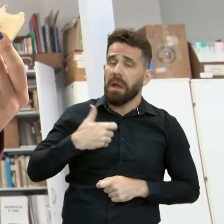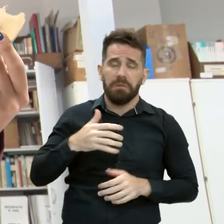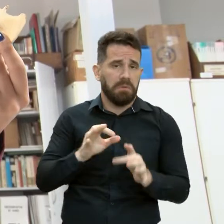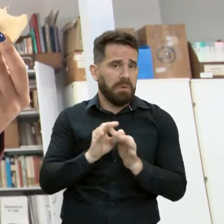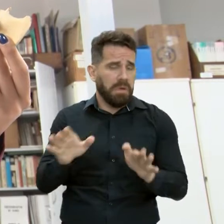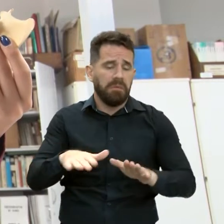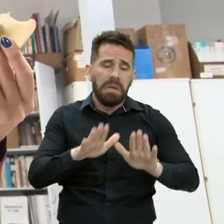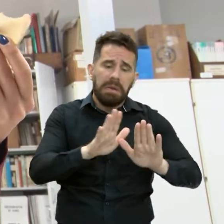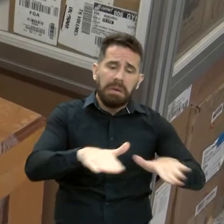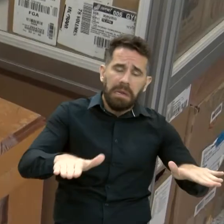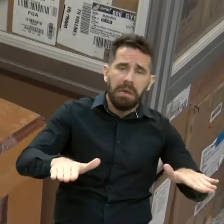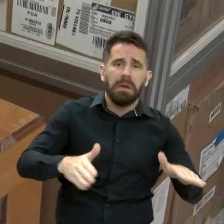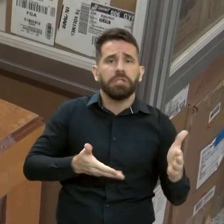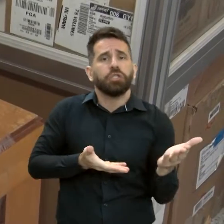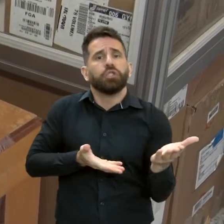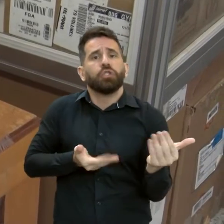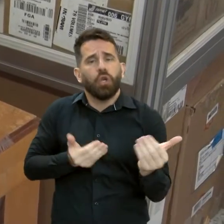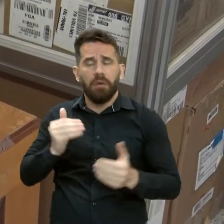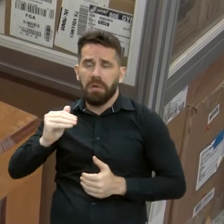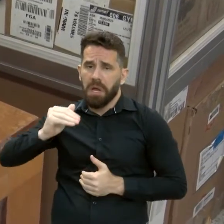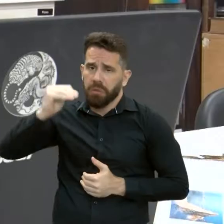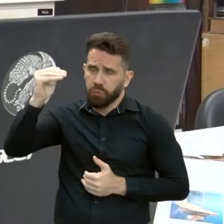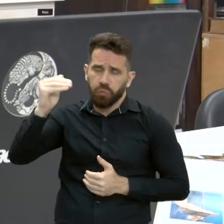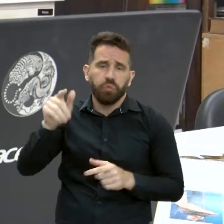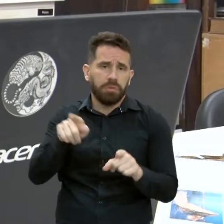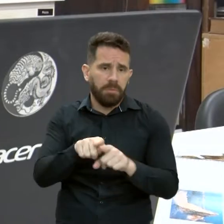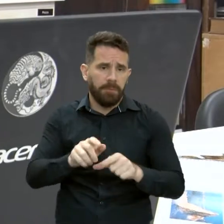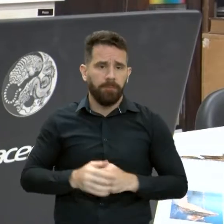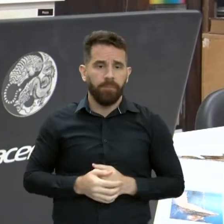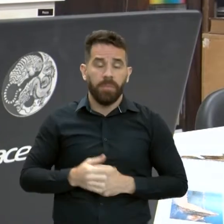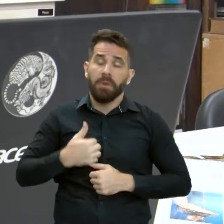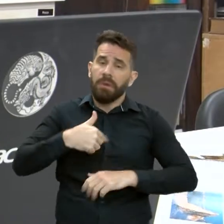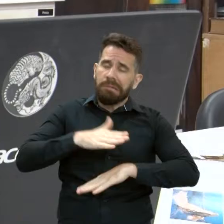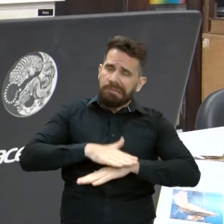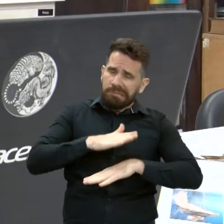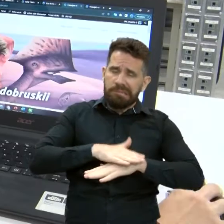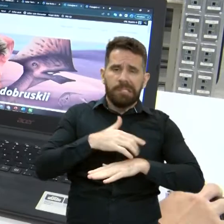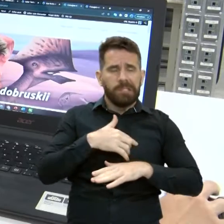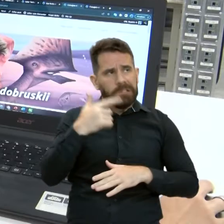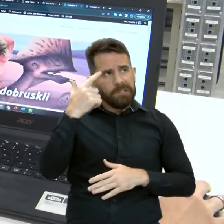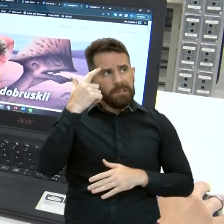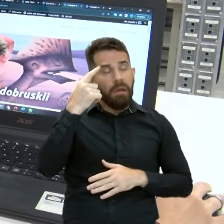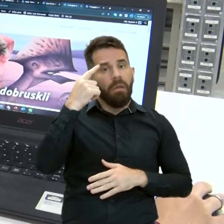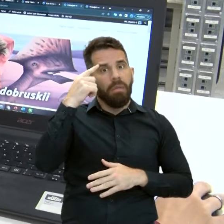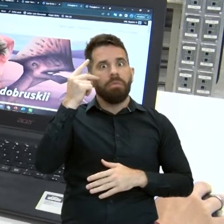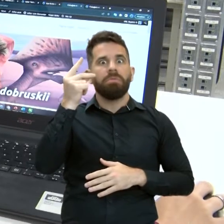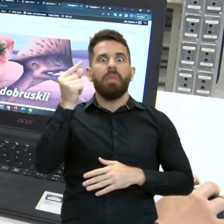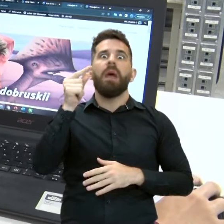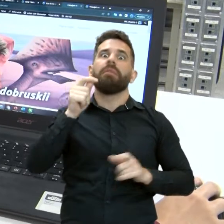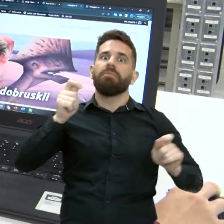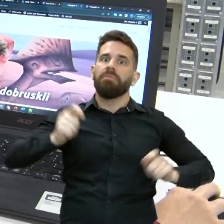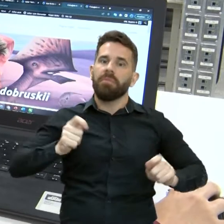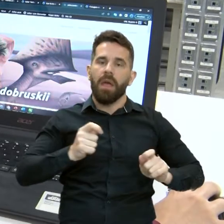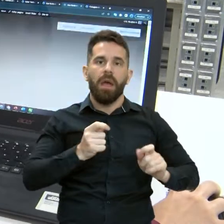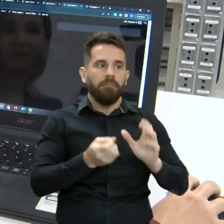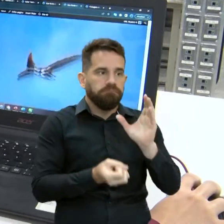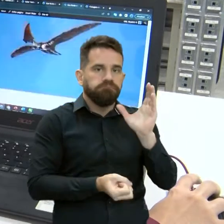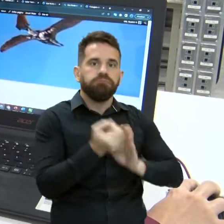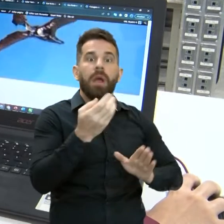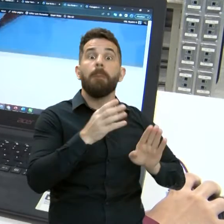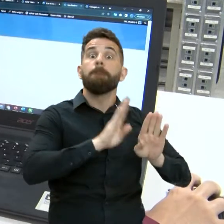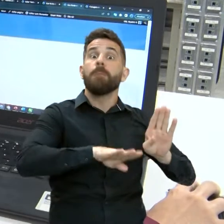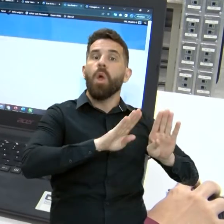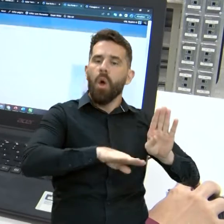jovens, adultos. E mediante a isso, eu busquei desenvolver esse blog utilizando aí as